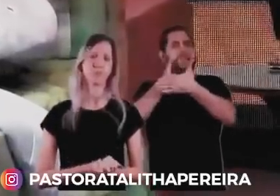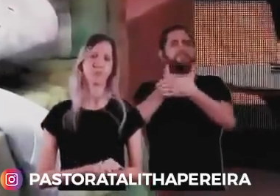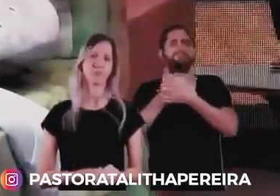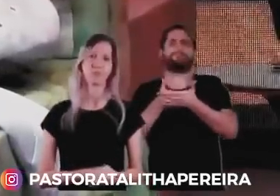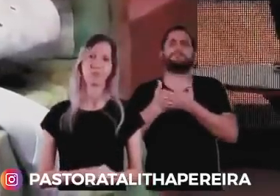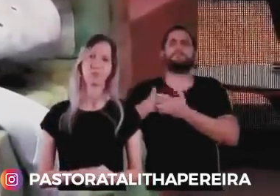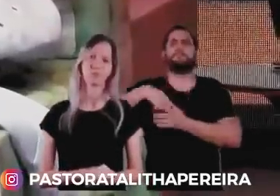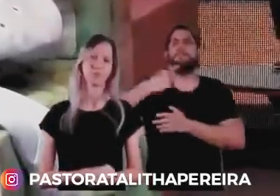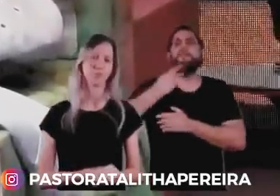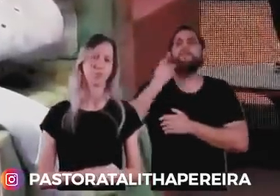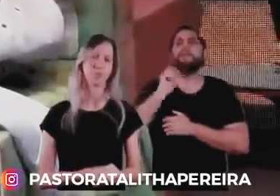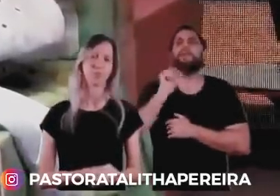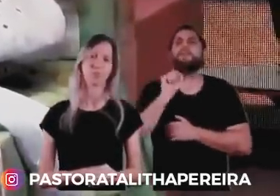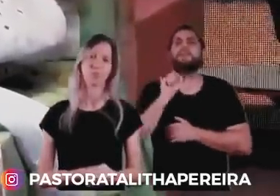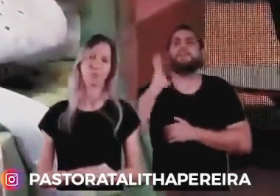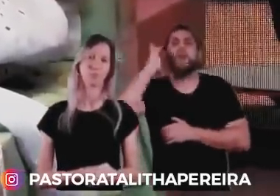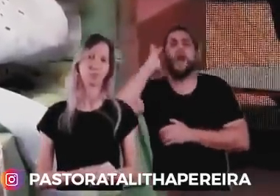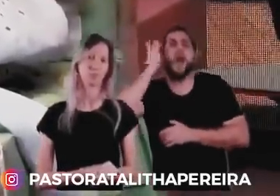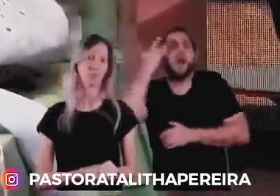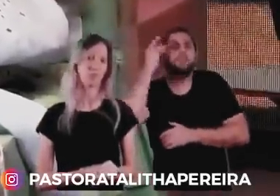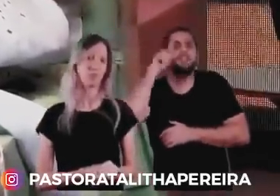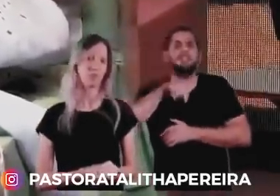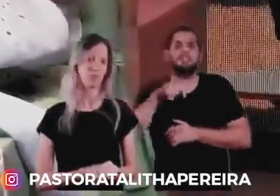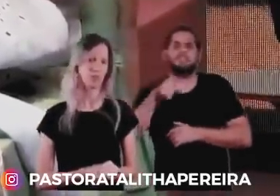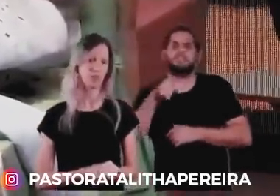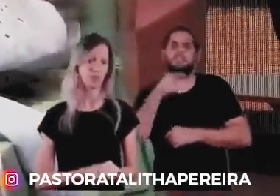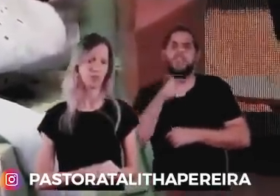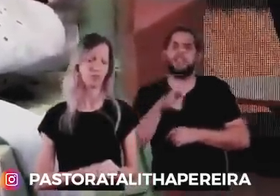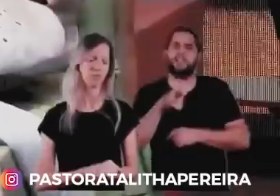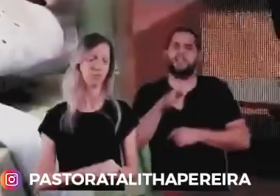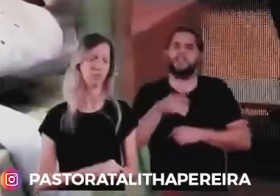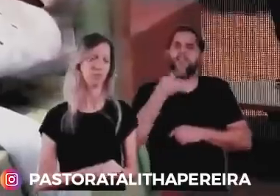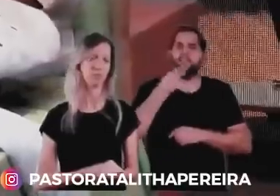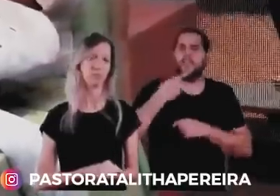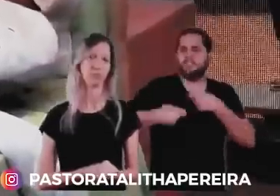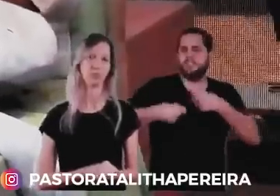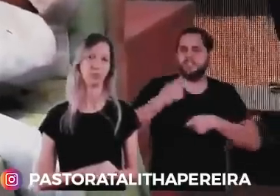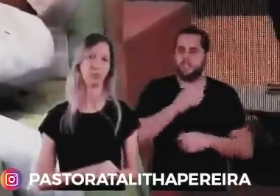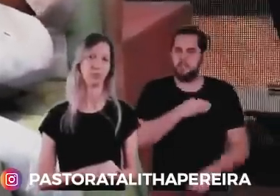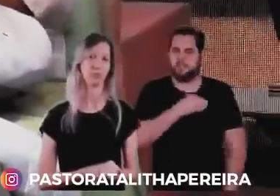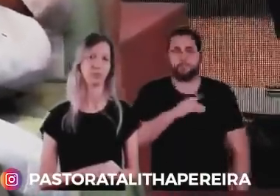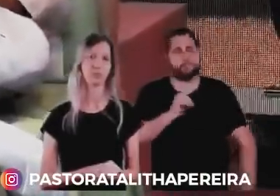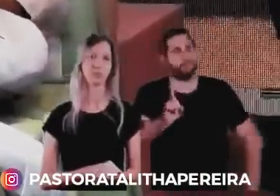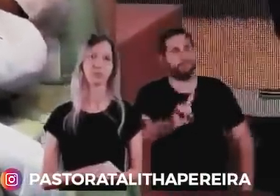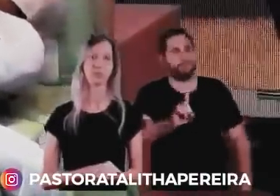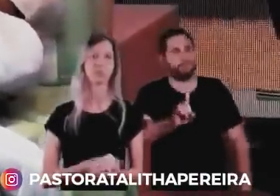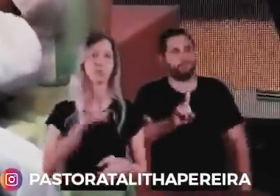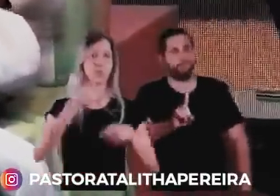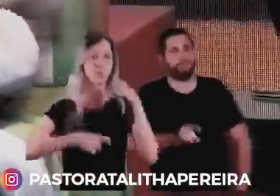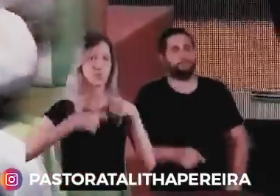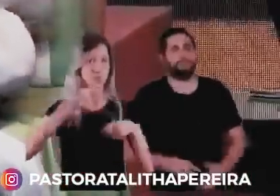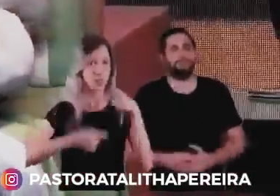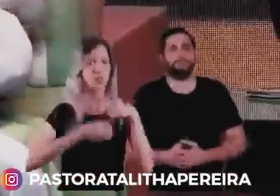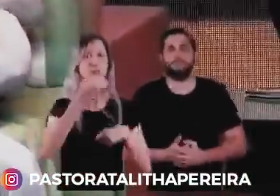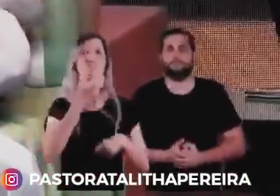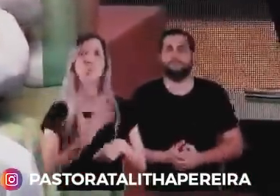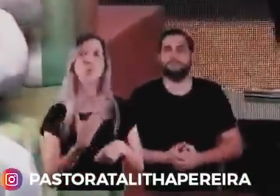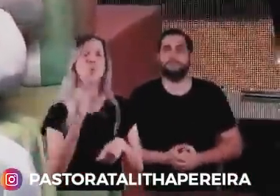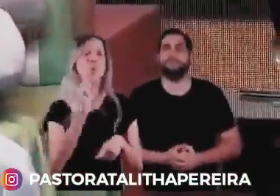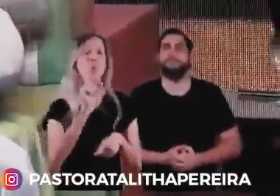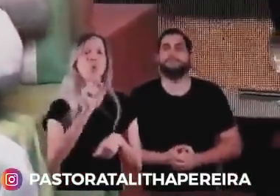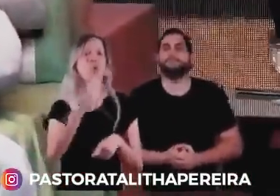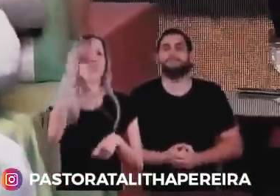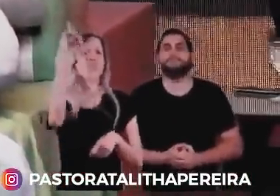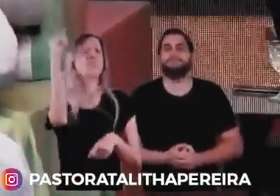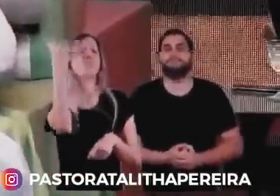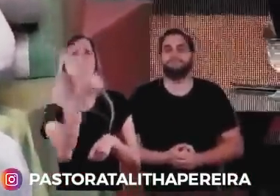que venha querer achar que aqui, dá a entender que aquilo que vai se falar é pecado. Não, meu. E sexo é tão bom que Deus disse: o